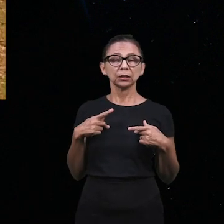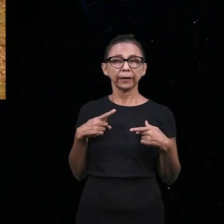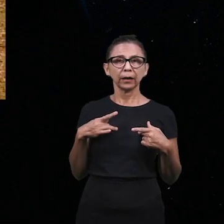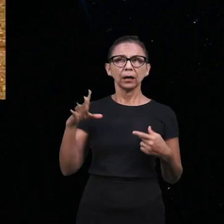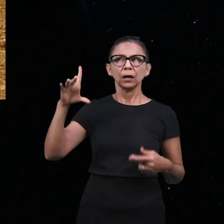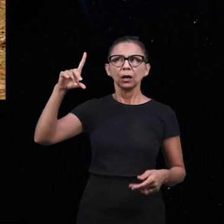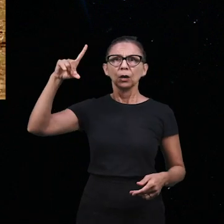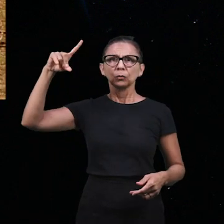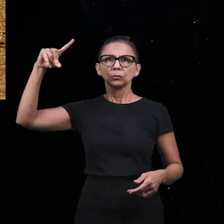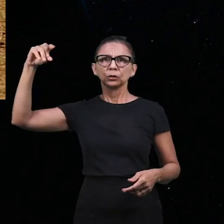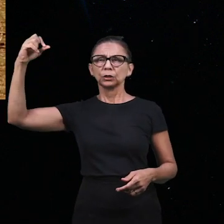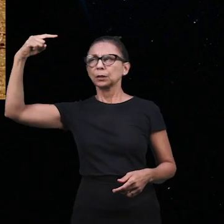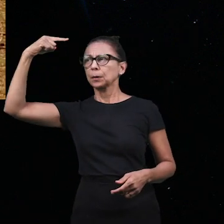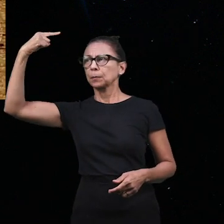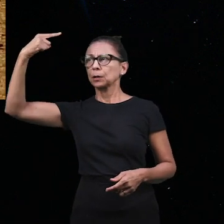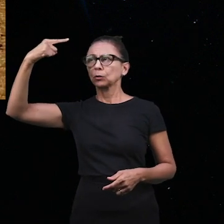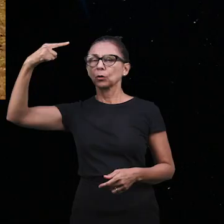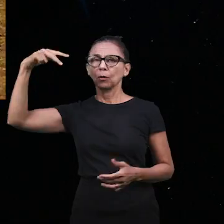filho à